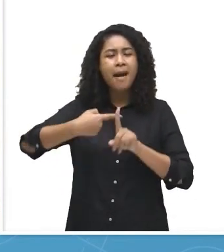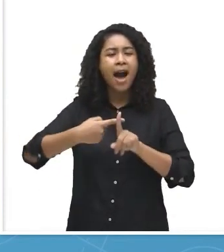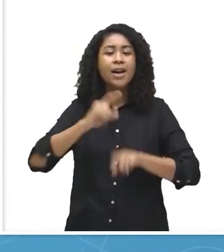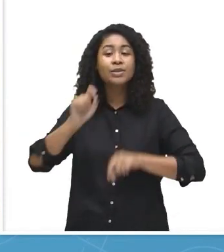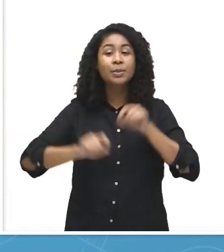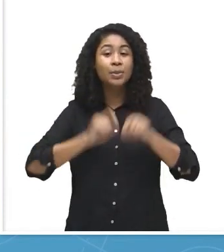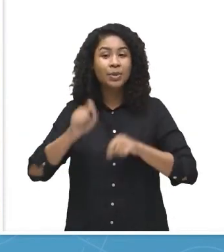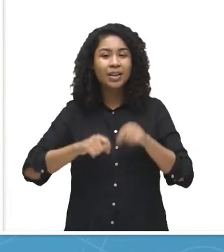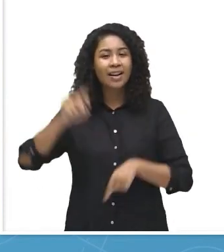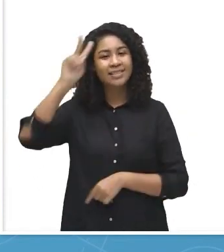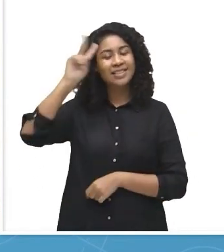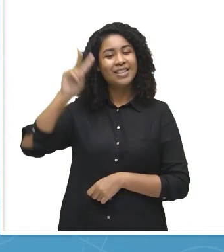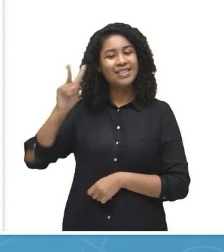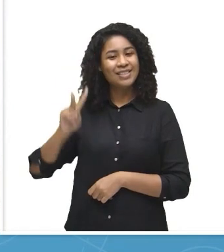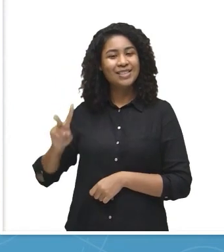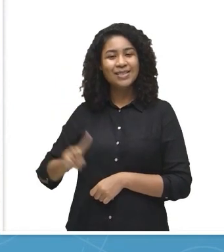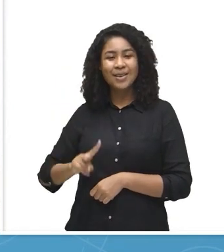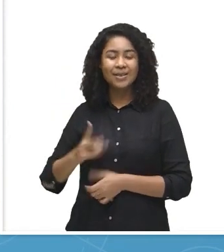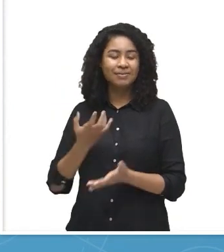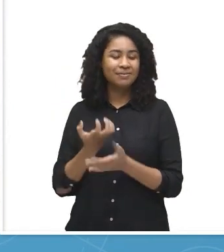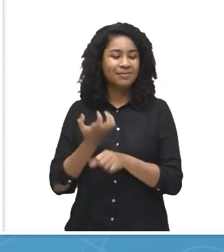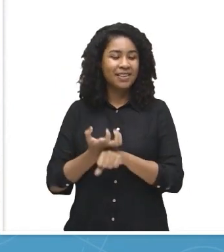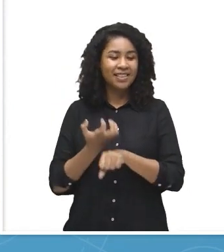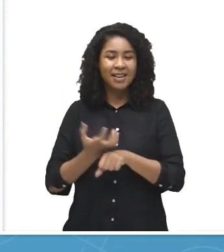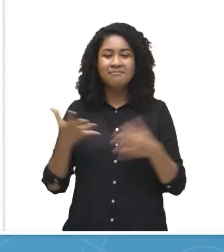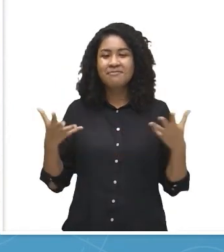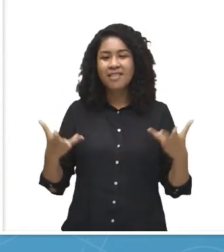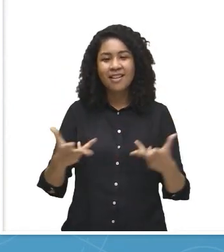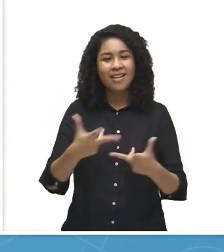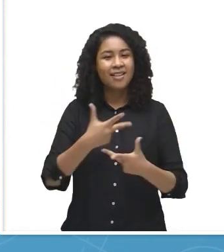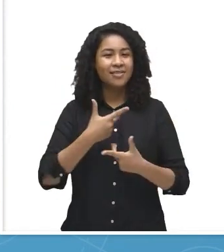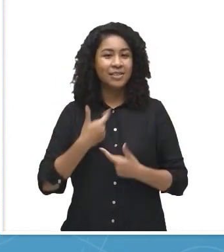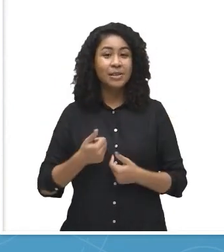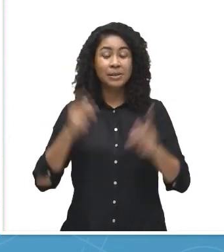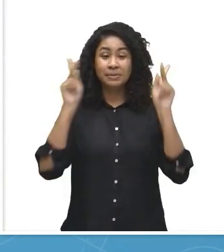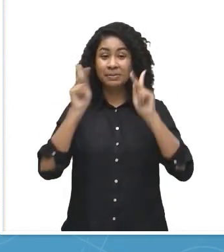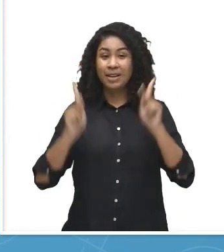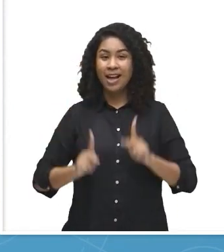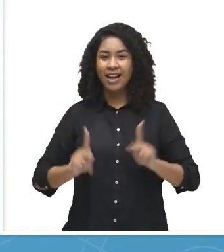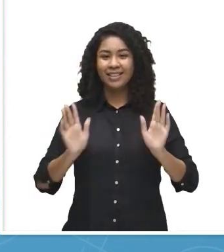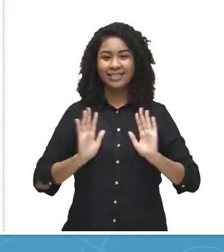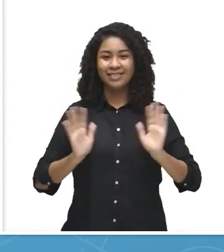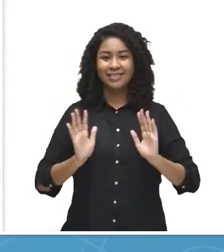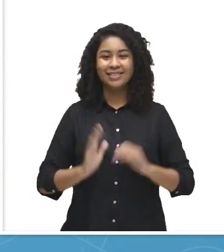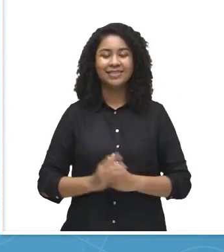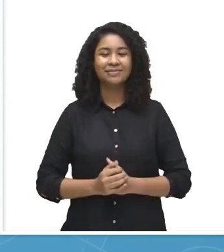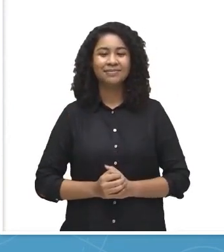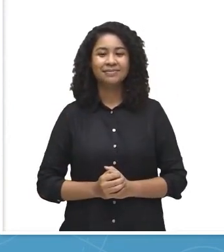dessa disciplina tão apaixonante como é a história. Fiquem na paz e até a próxima.